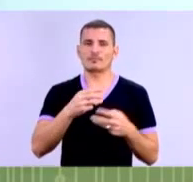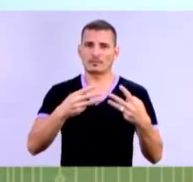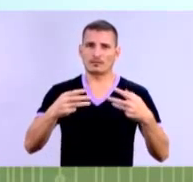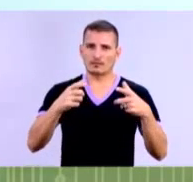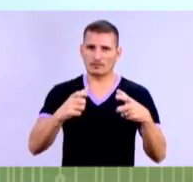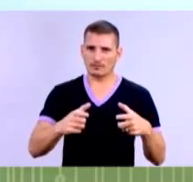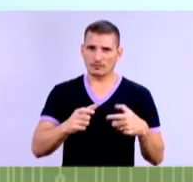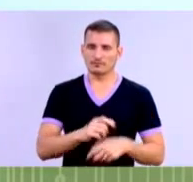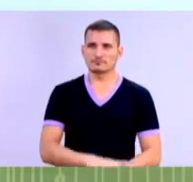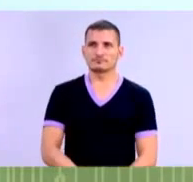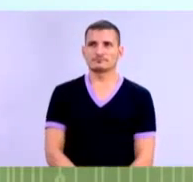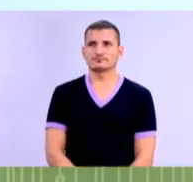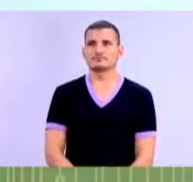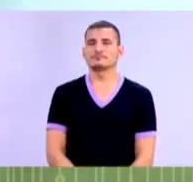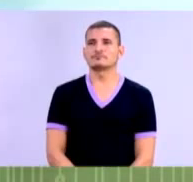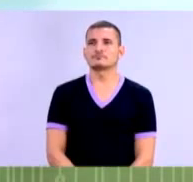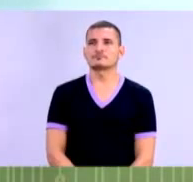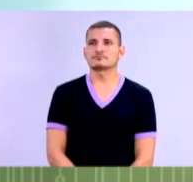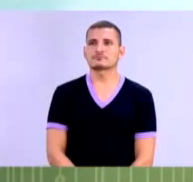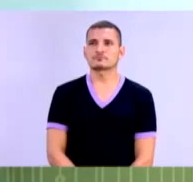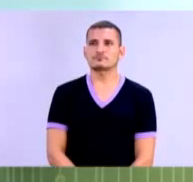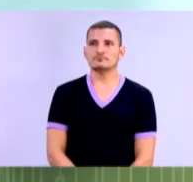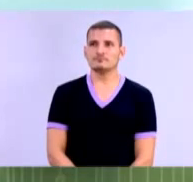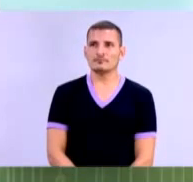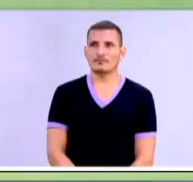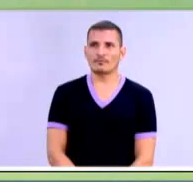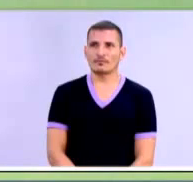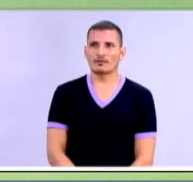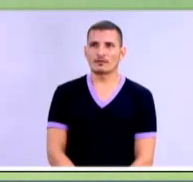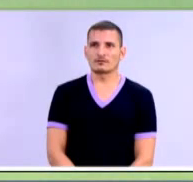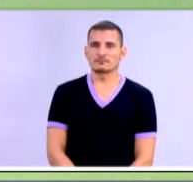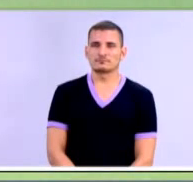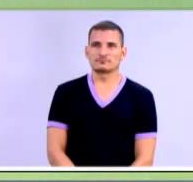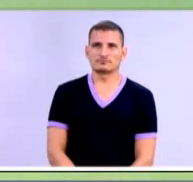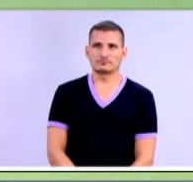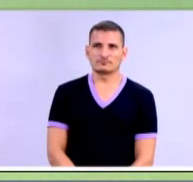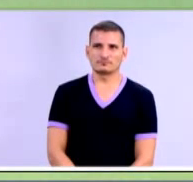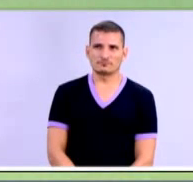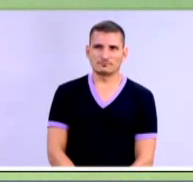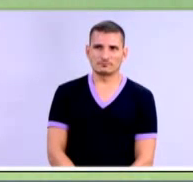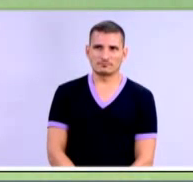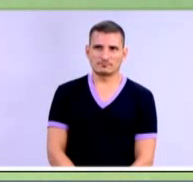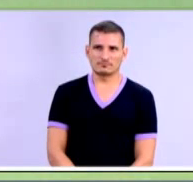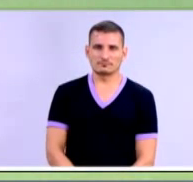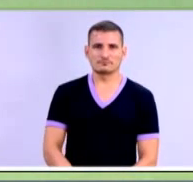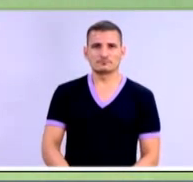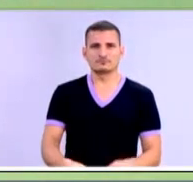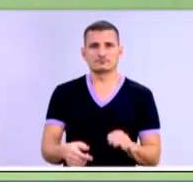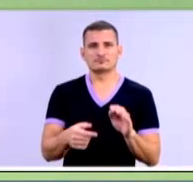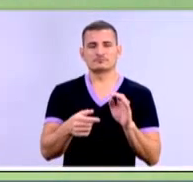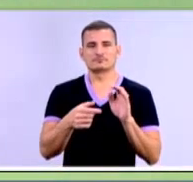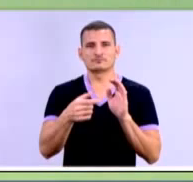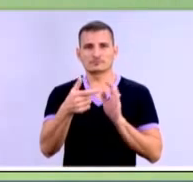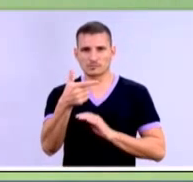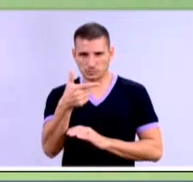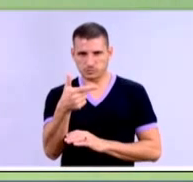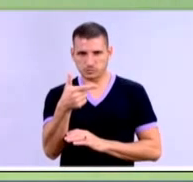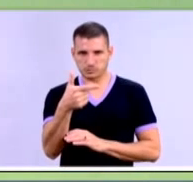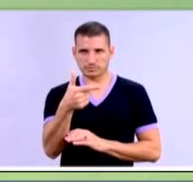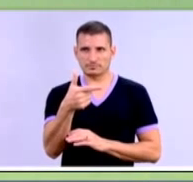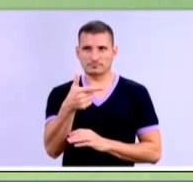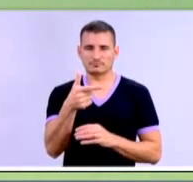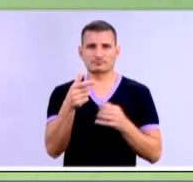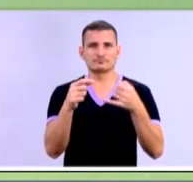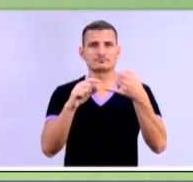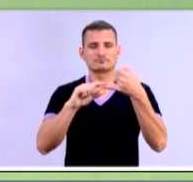locais, ok? Vamos para 2? A malha que envolve o cabo coaxial serve para